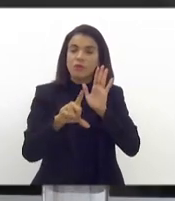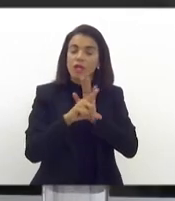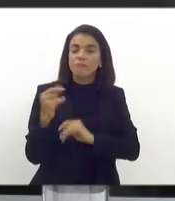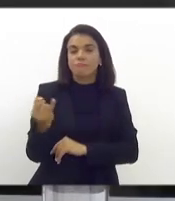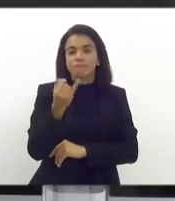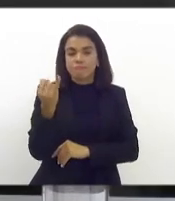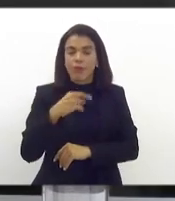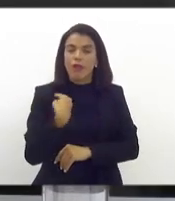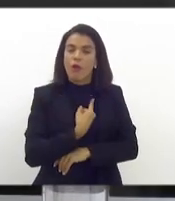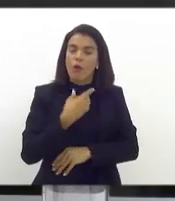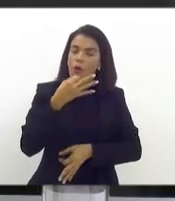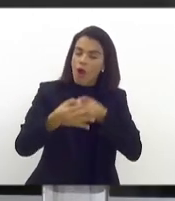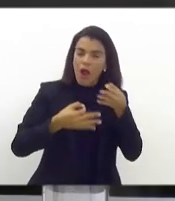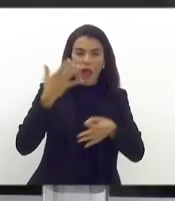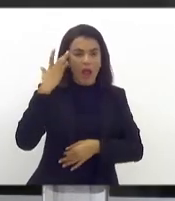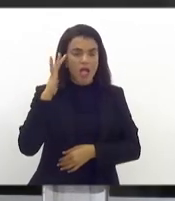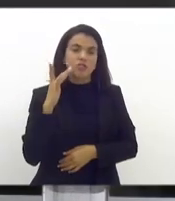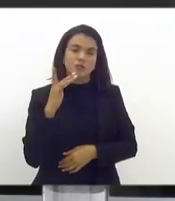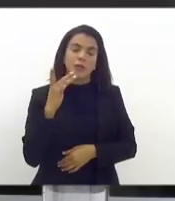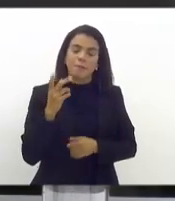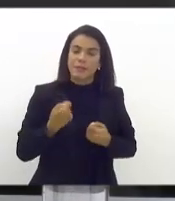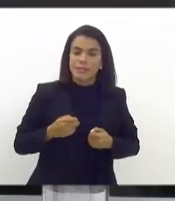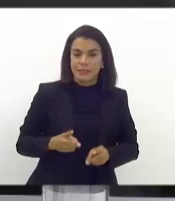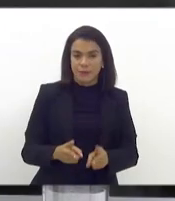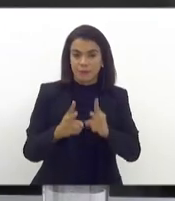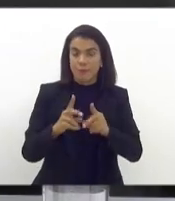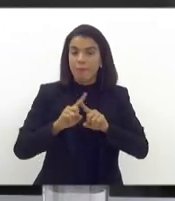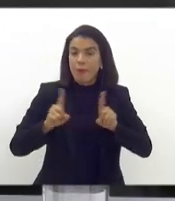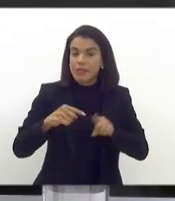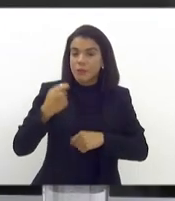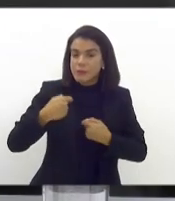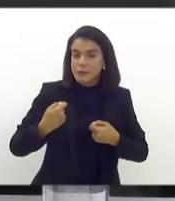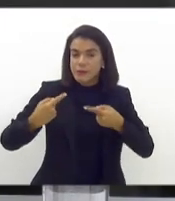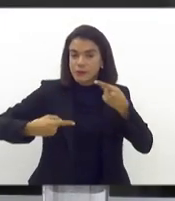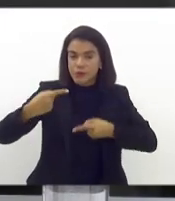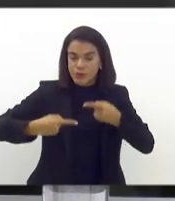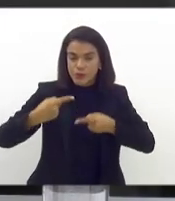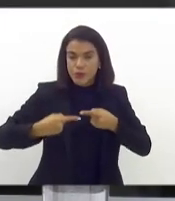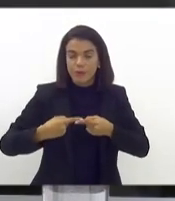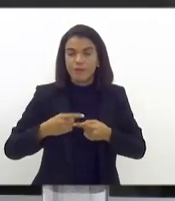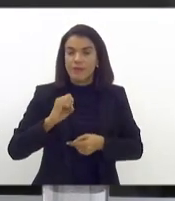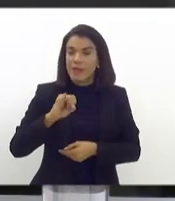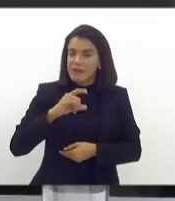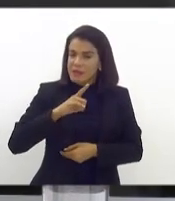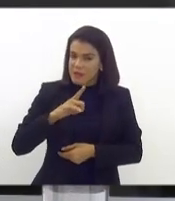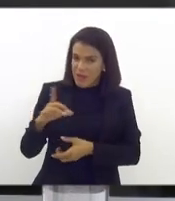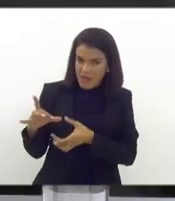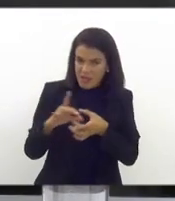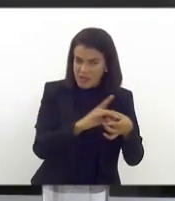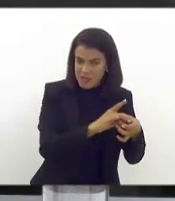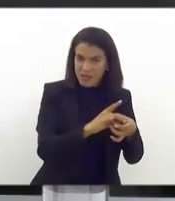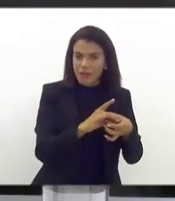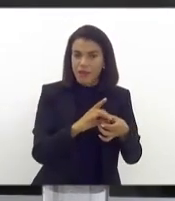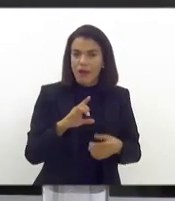importante e eu acho que é uma mudança que deve permanecer. Mas o ponto que eu queria discutir é se faz sentido